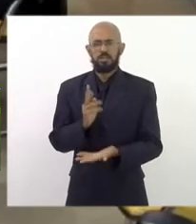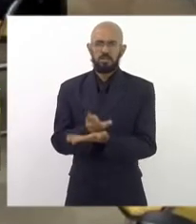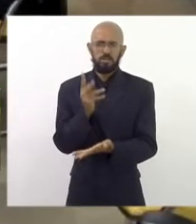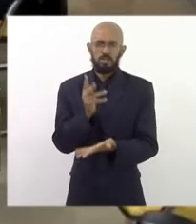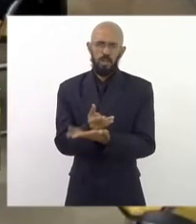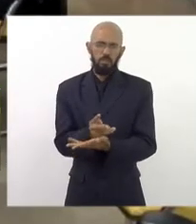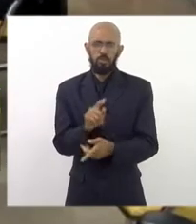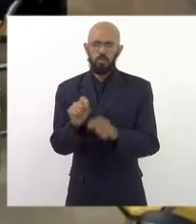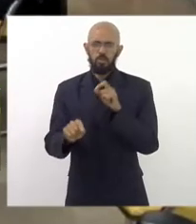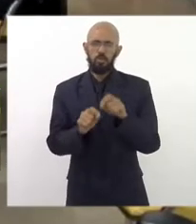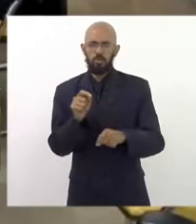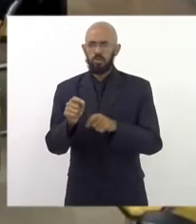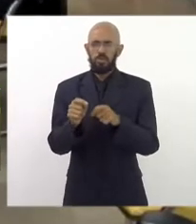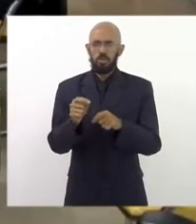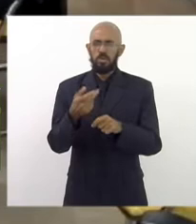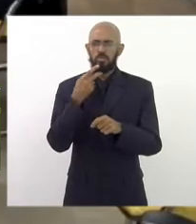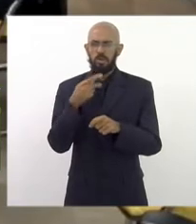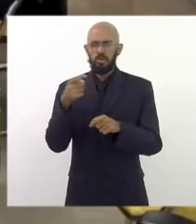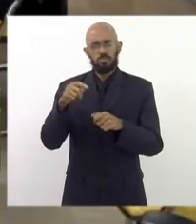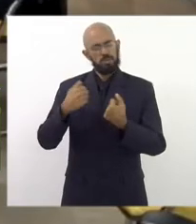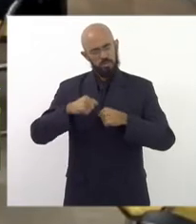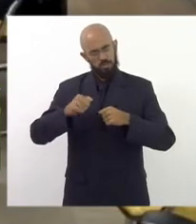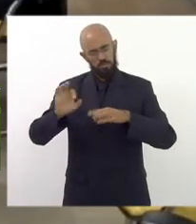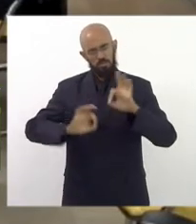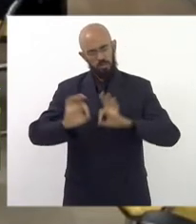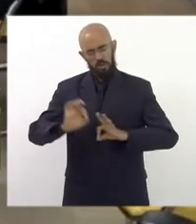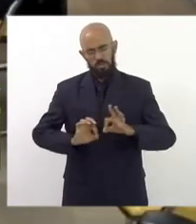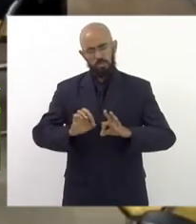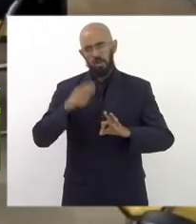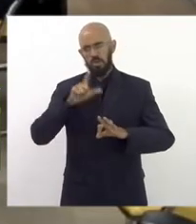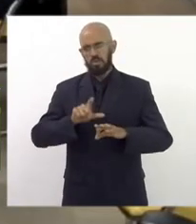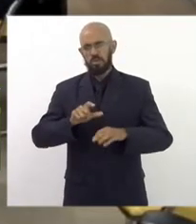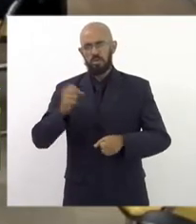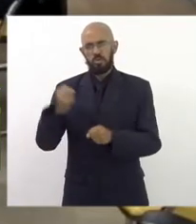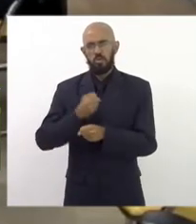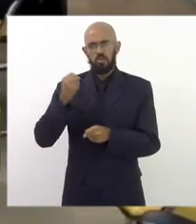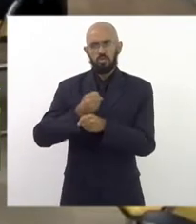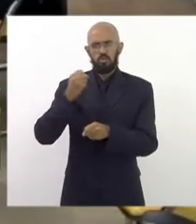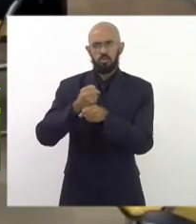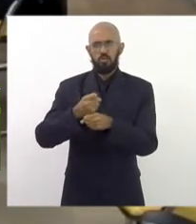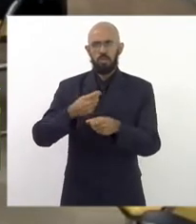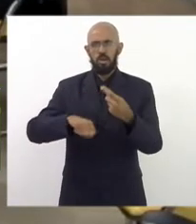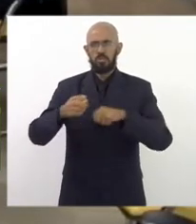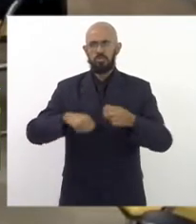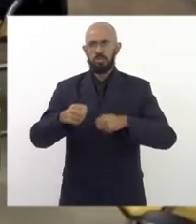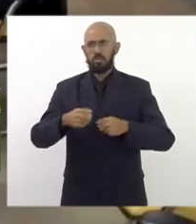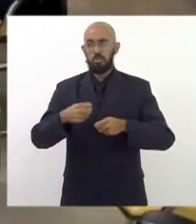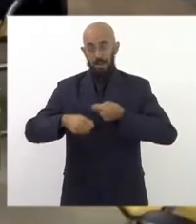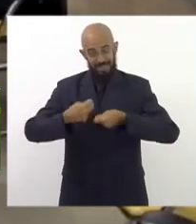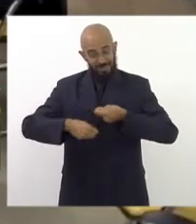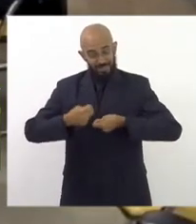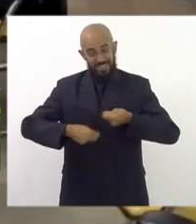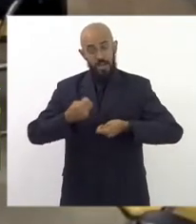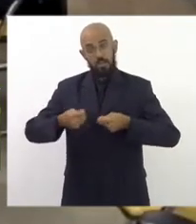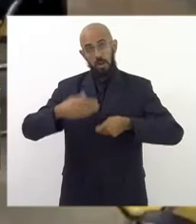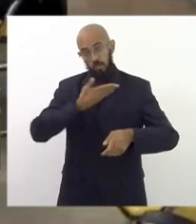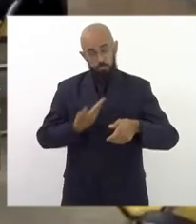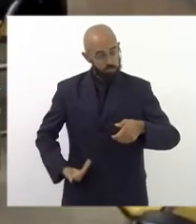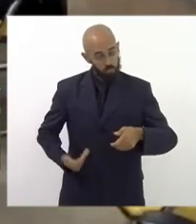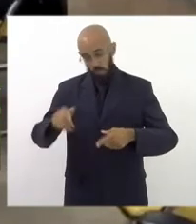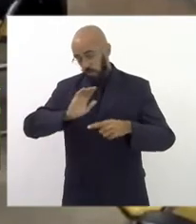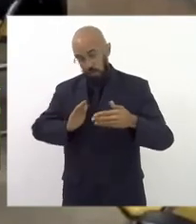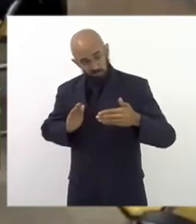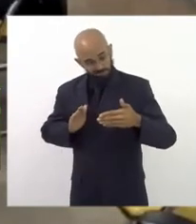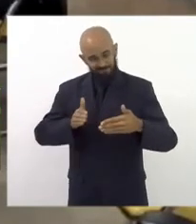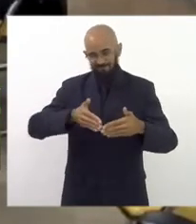de precisamos ter planejamento para podermos construir uma administração pública mais objetiva